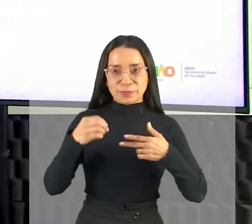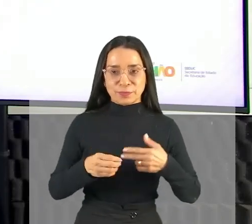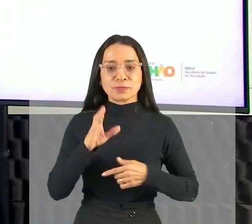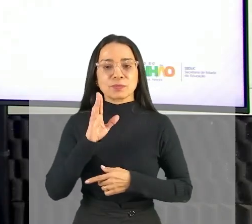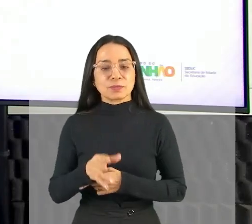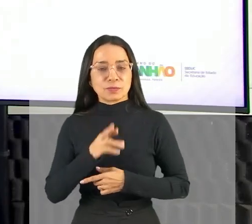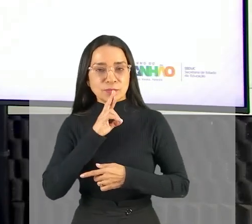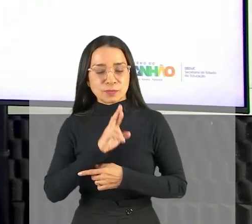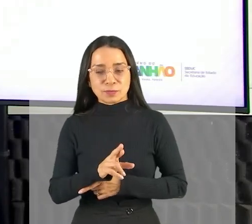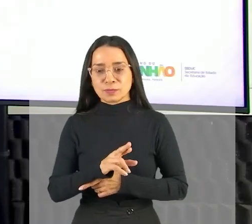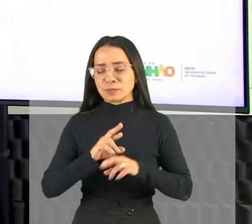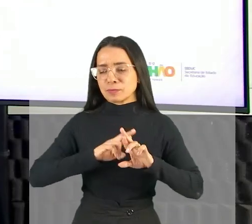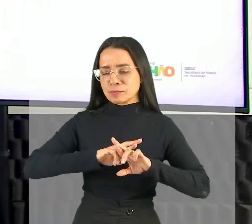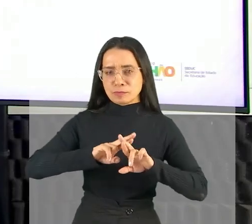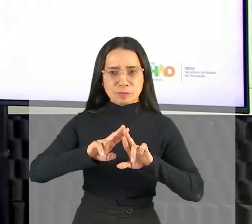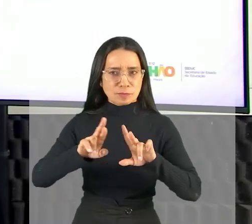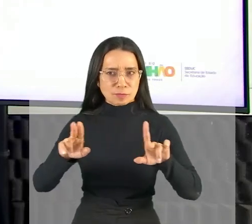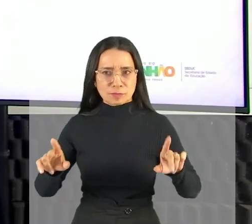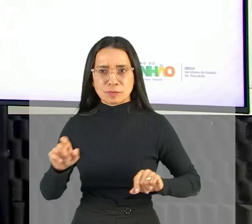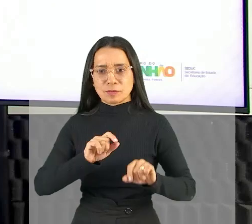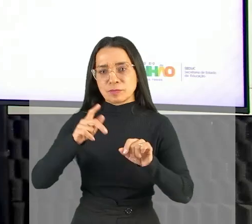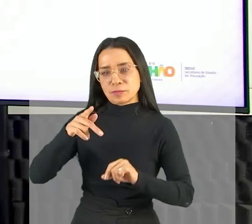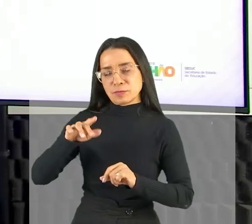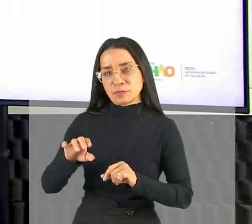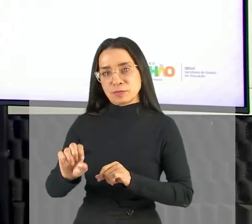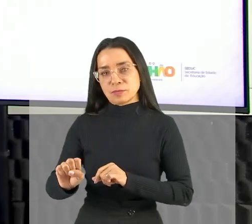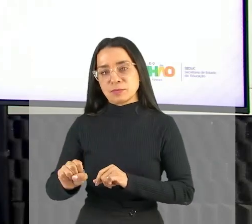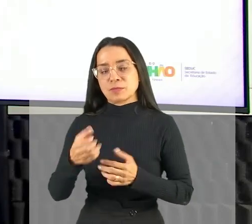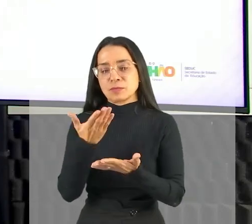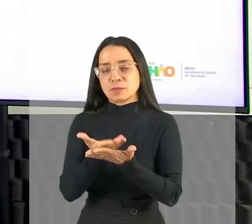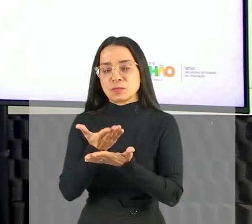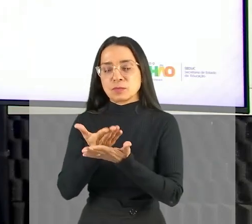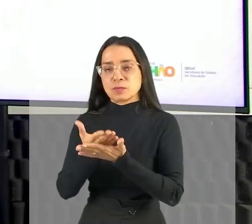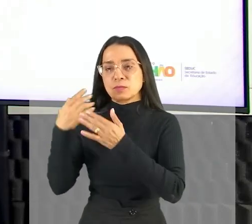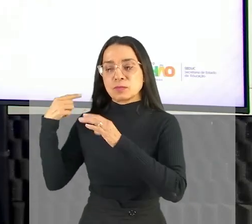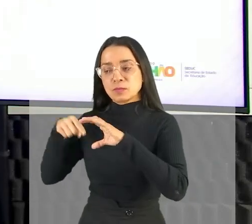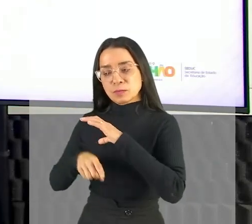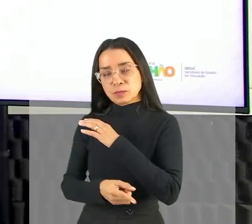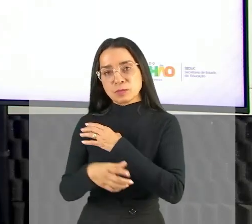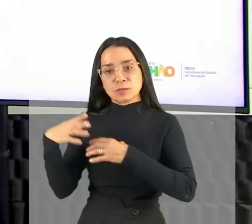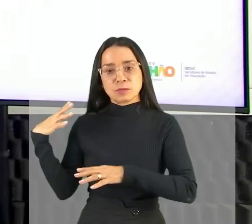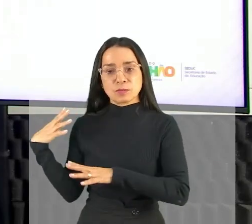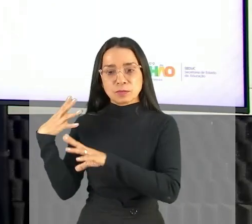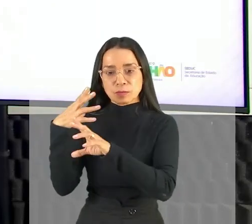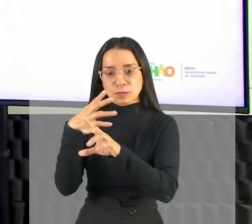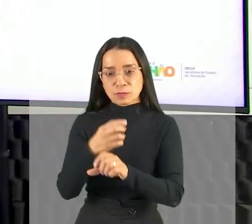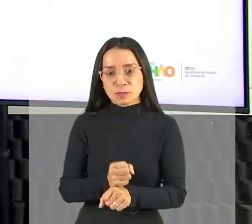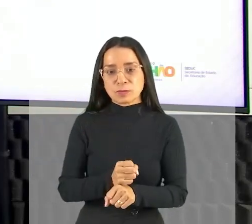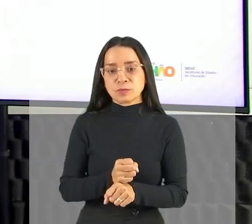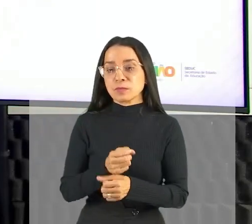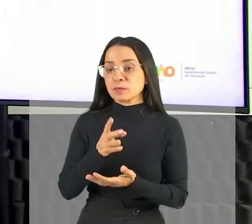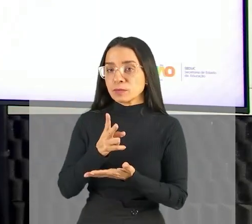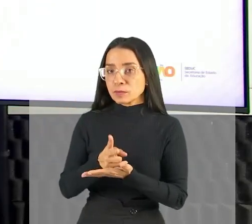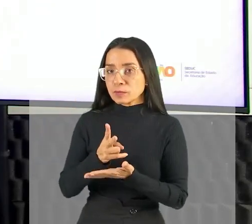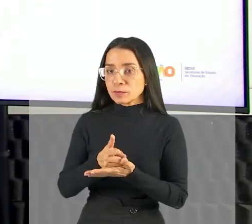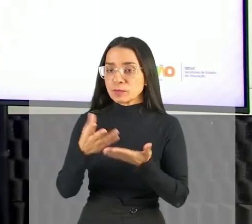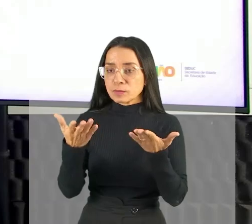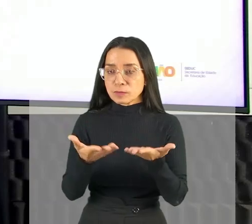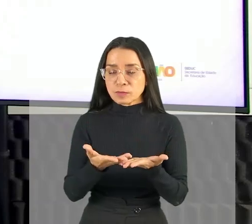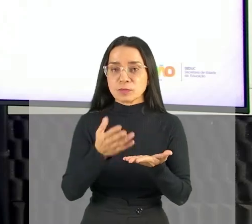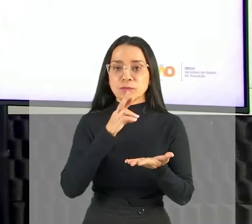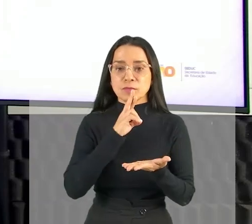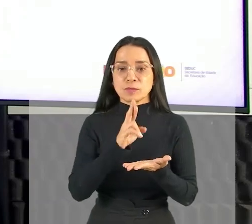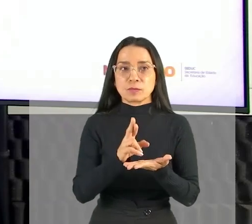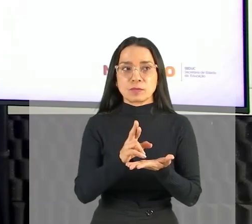várias do do pais tá bom estudem revisem e vamos lá vamos continuar aqui respondendo